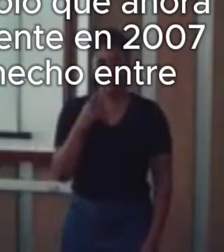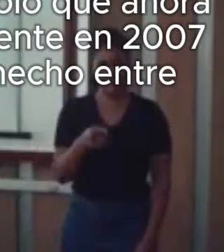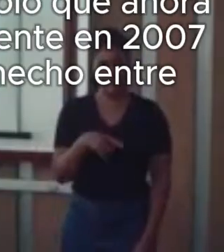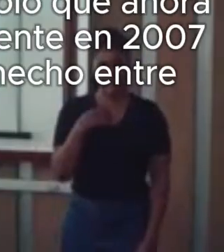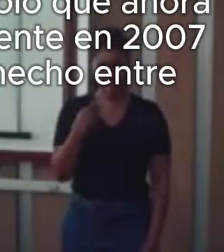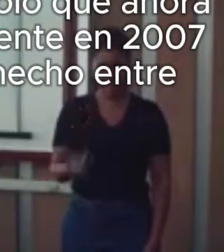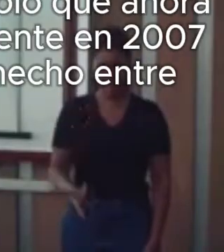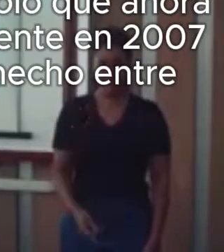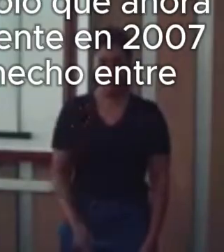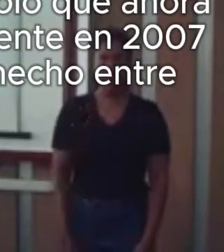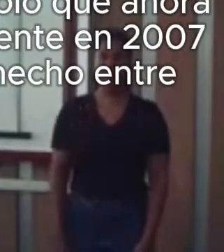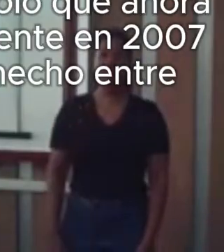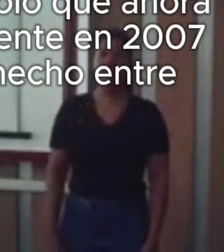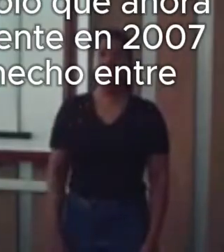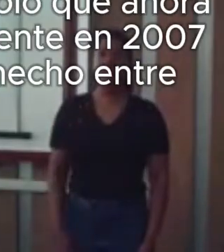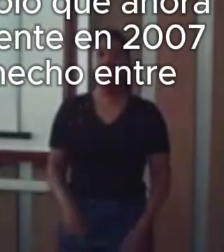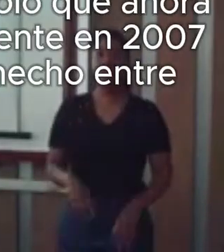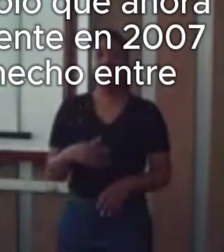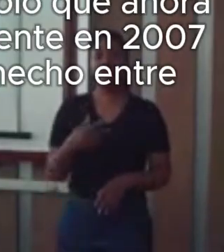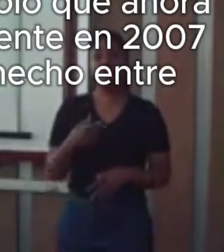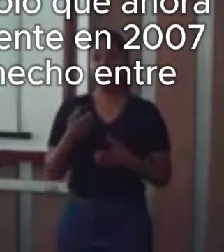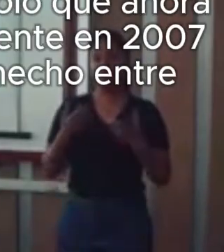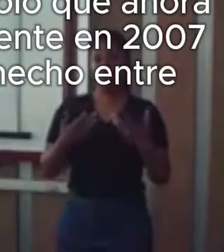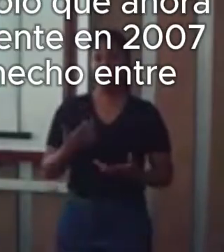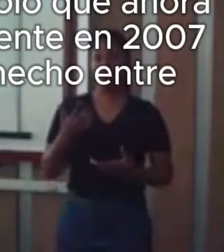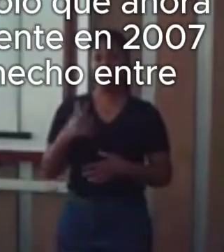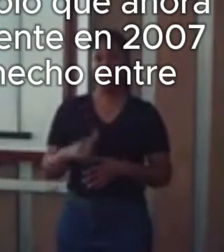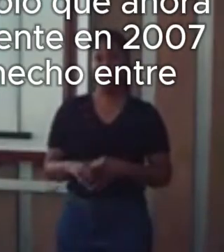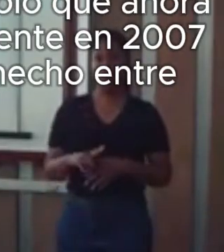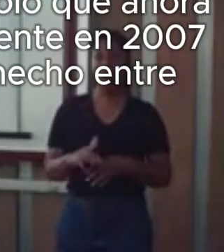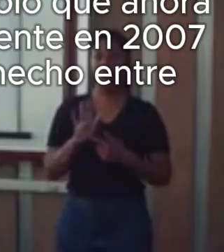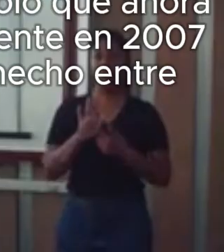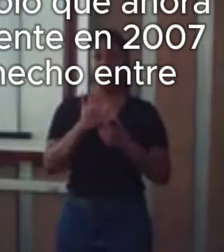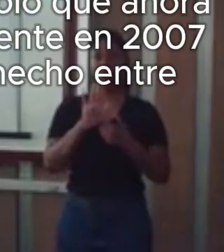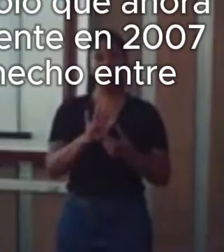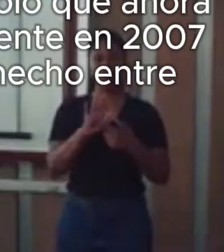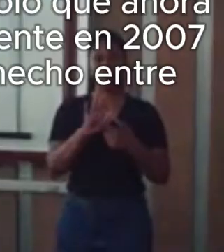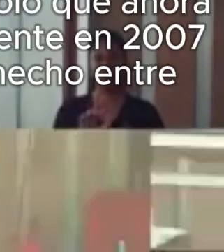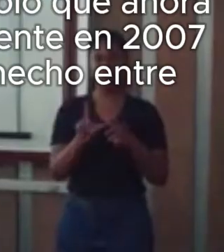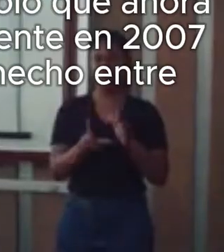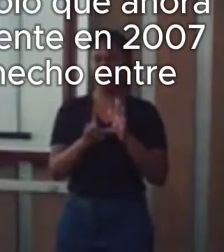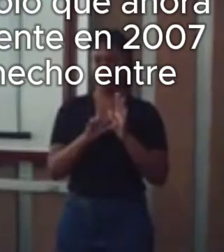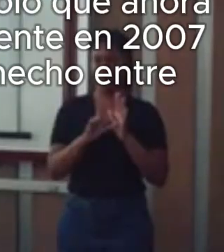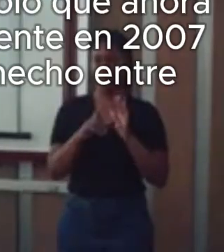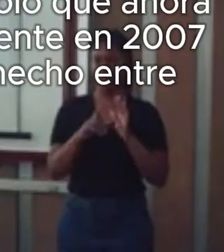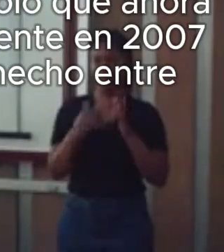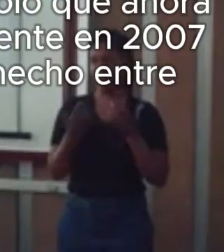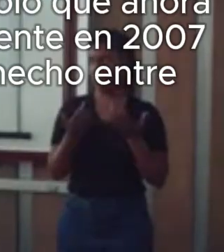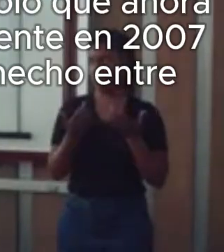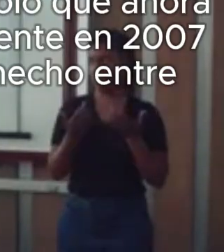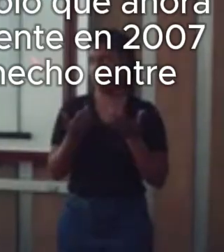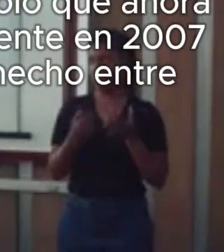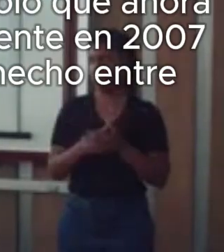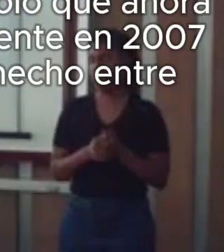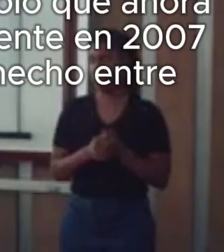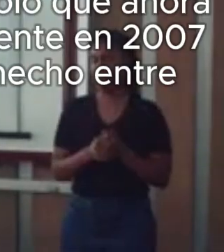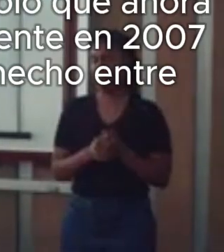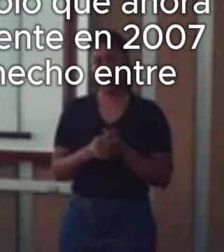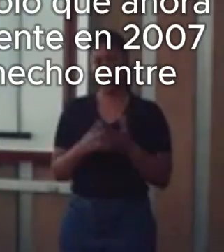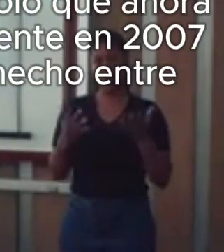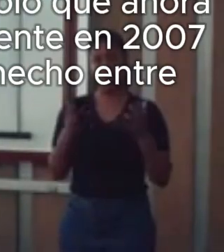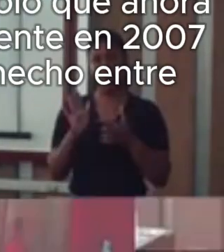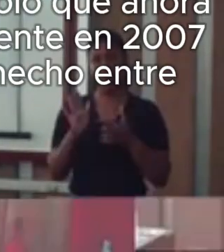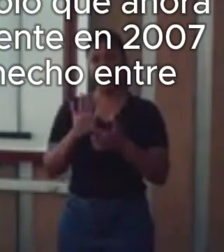aí, recapitulando, estou mostrando a mesma coisa antes, mesma coisa de antes, só que agora mostrando